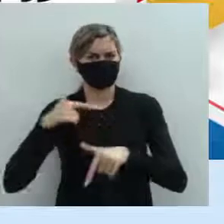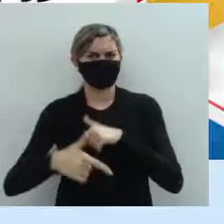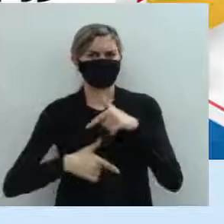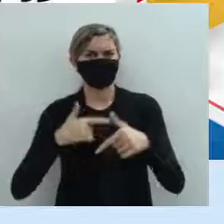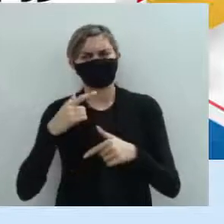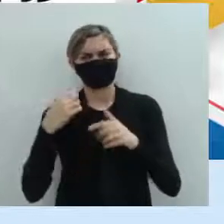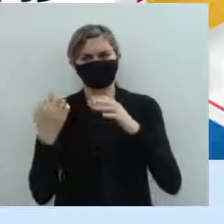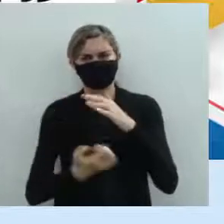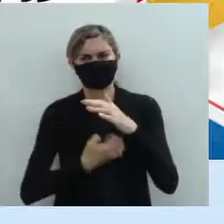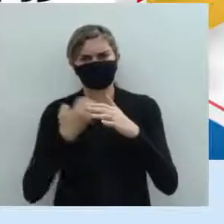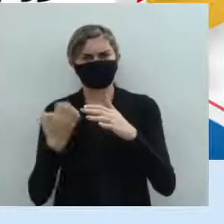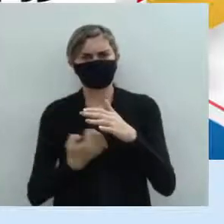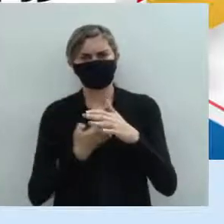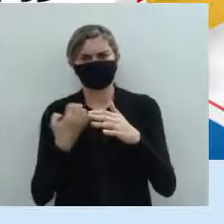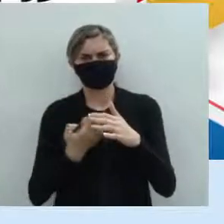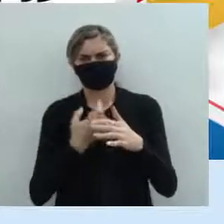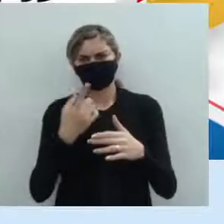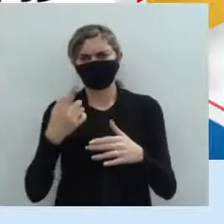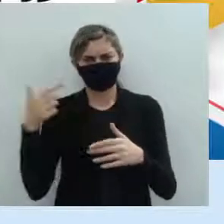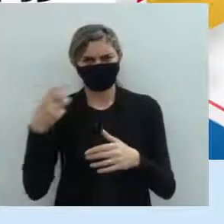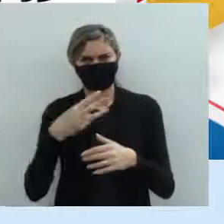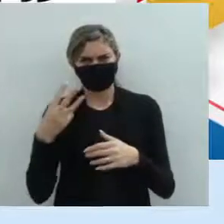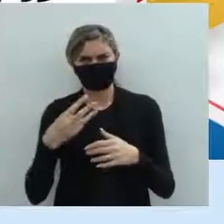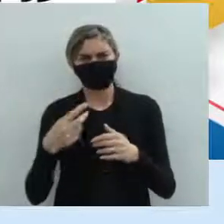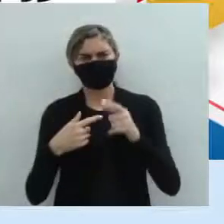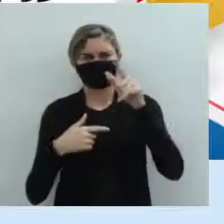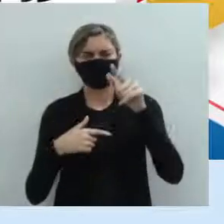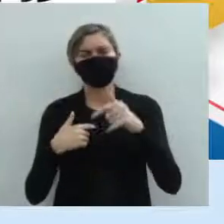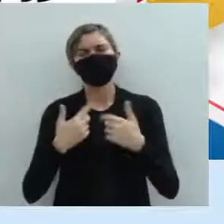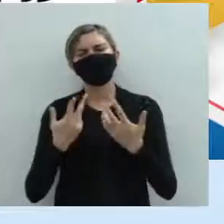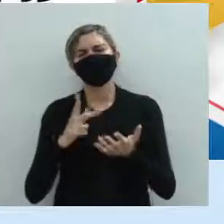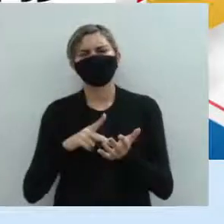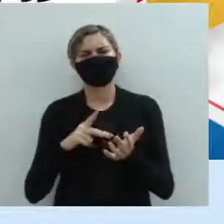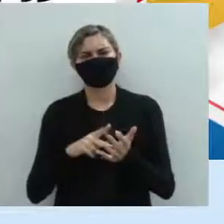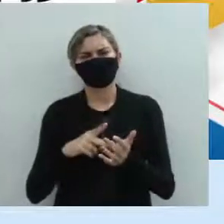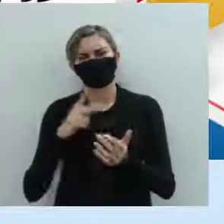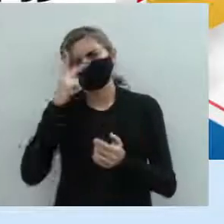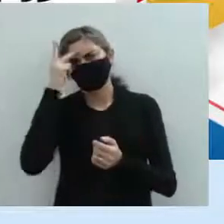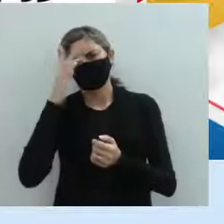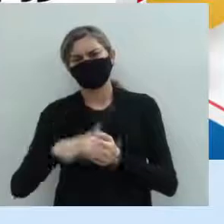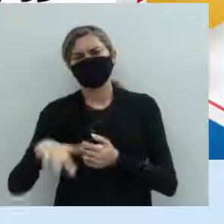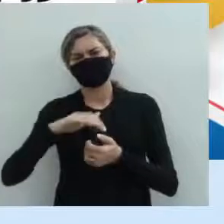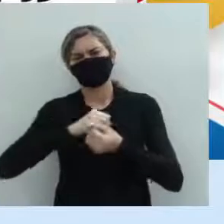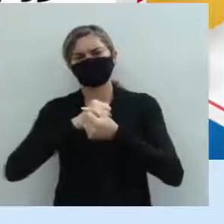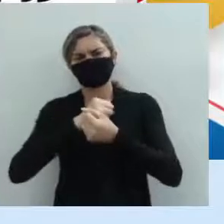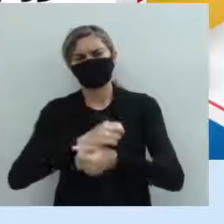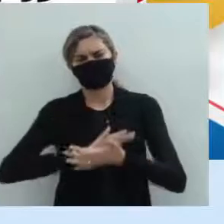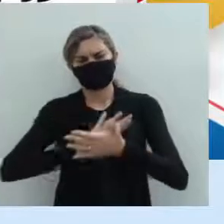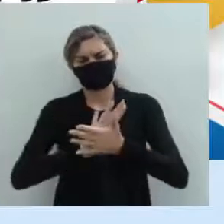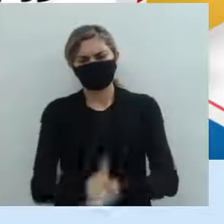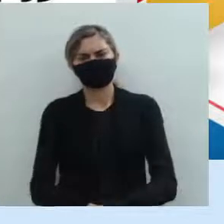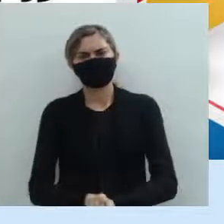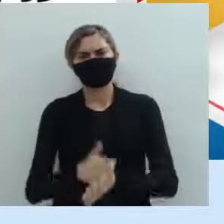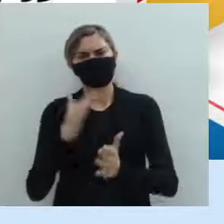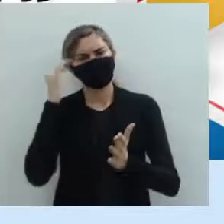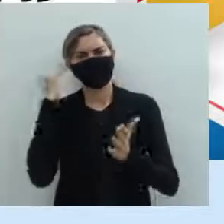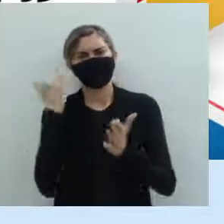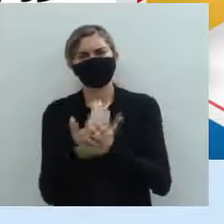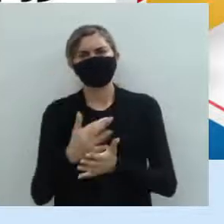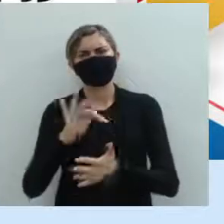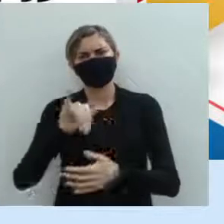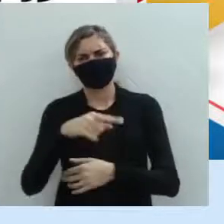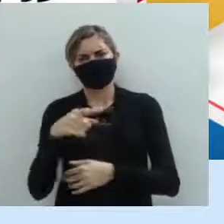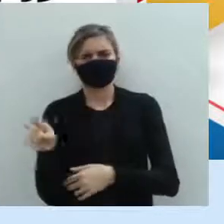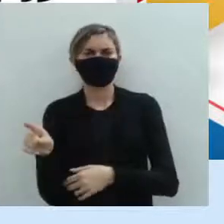dessa empresa, ele é um terceirizado, ou é na verdade uma pessoa que está sendo explorada para essa empresa para cumprir essa função?